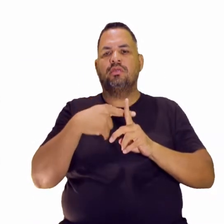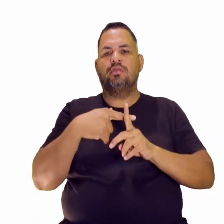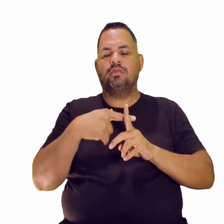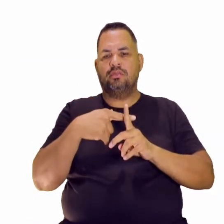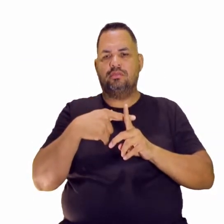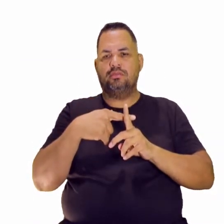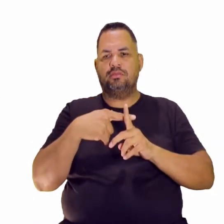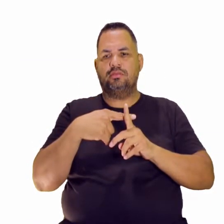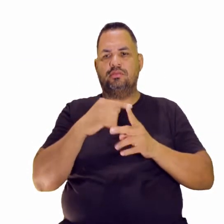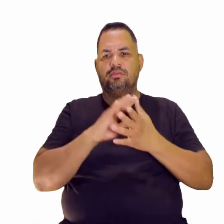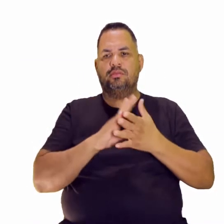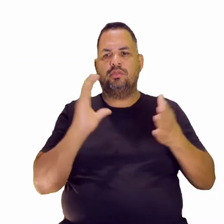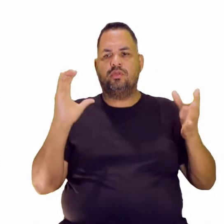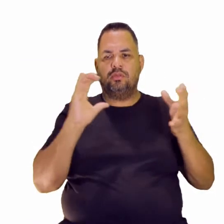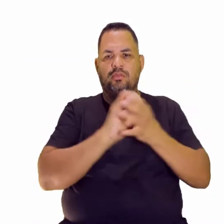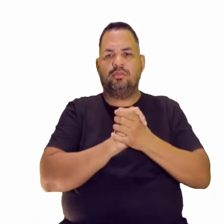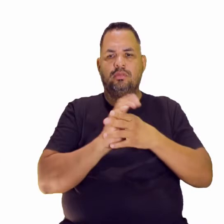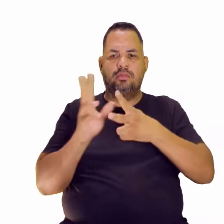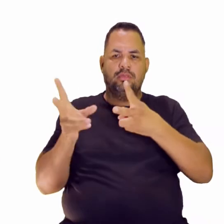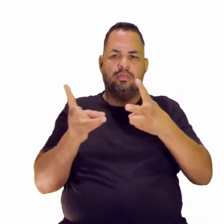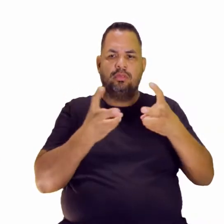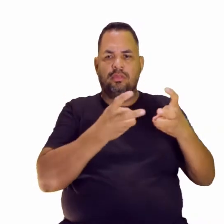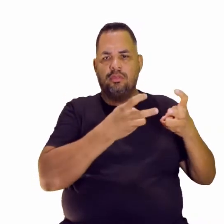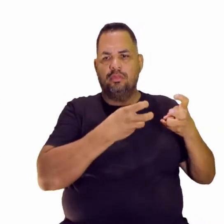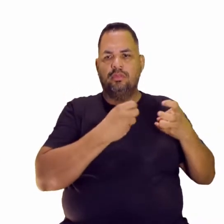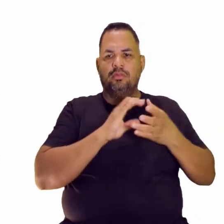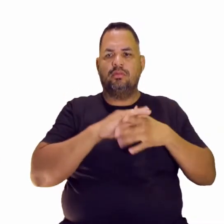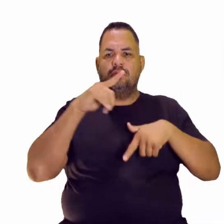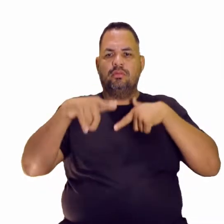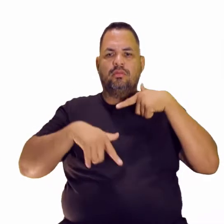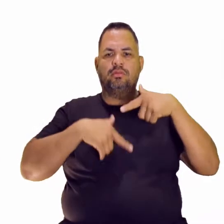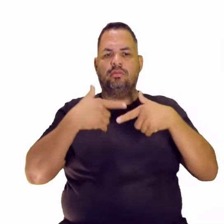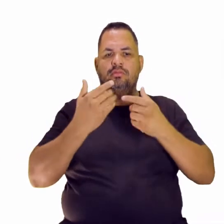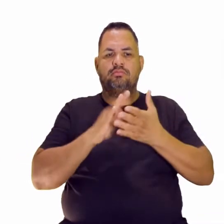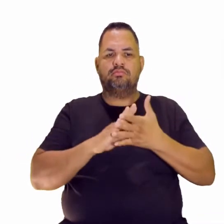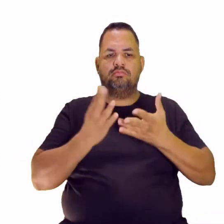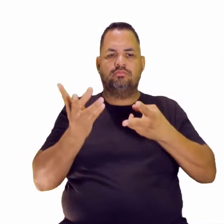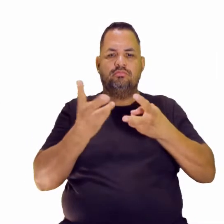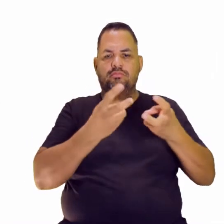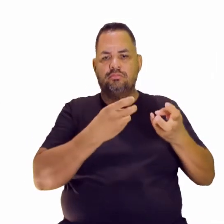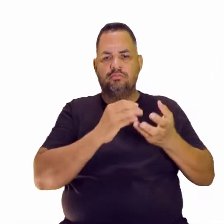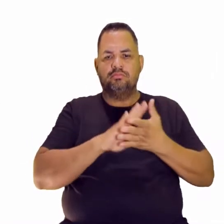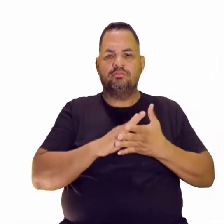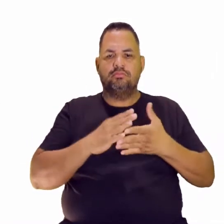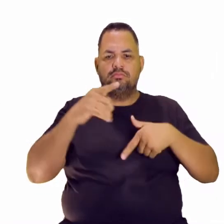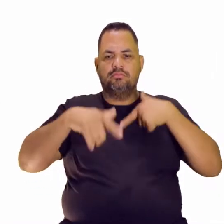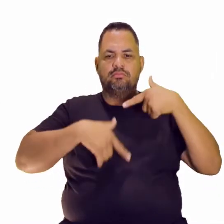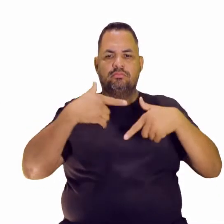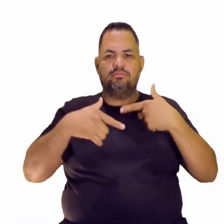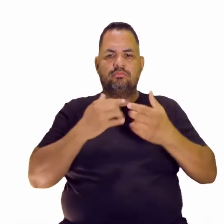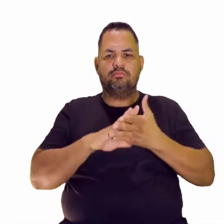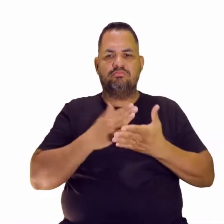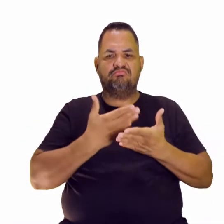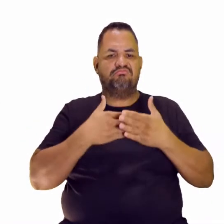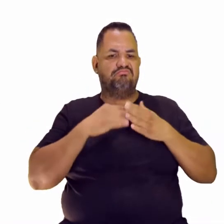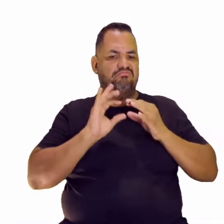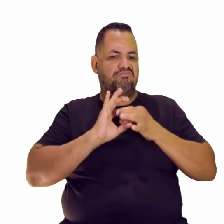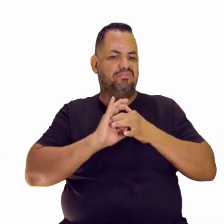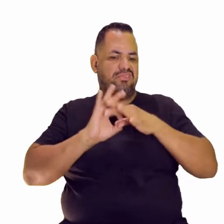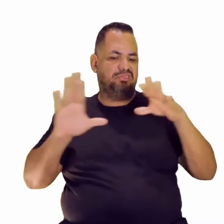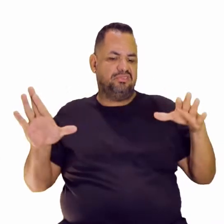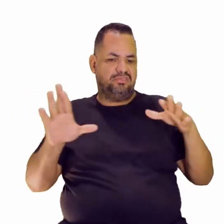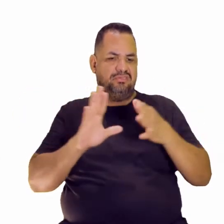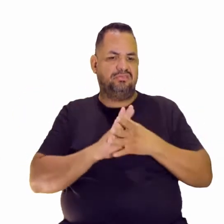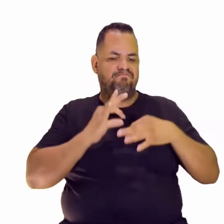e exploram os trabalhadores negando-lhes a dignidade. Então, o Alto